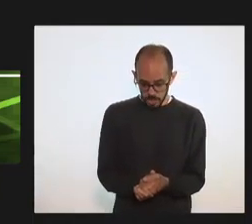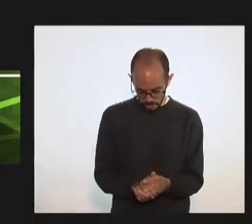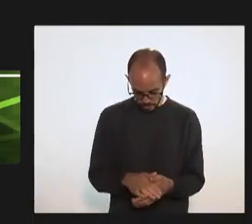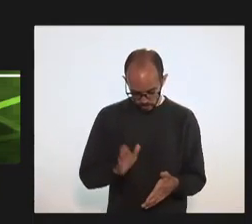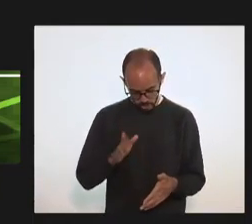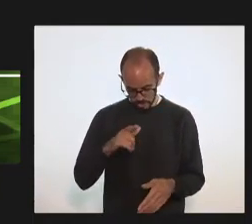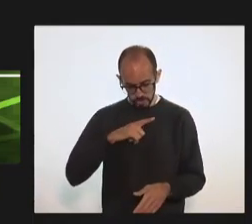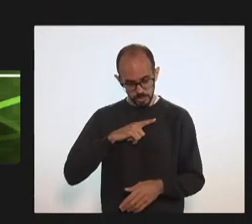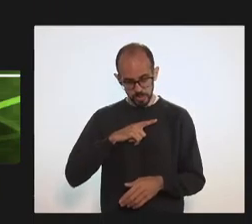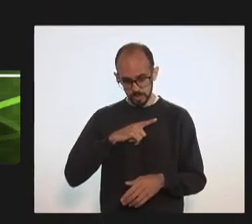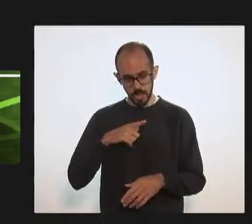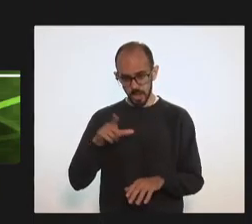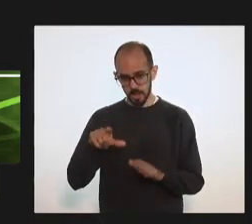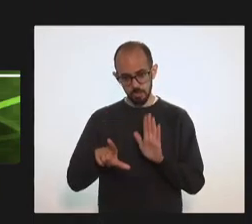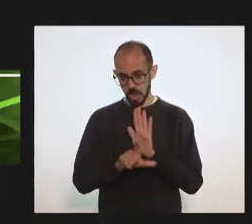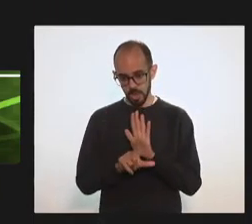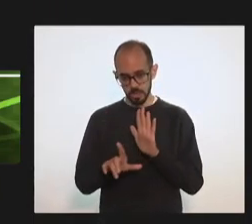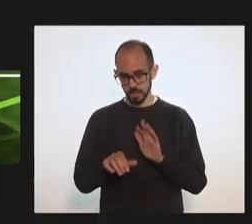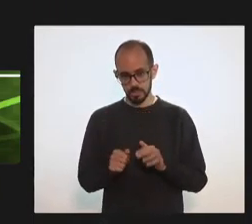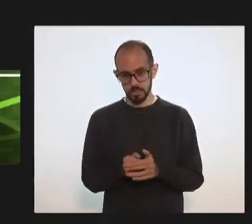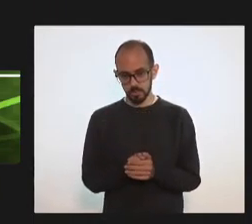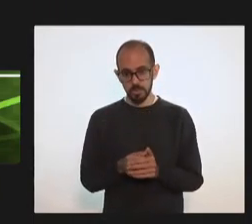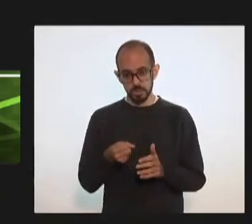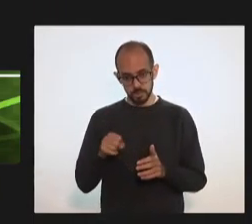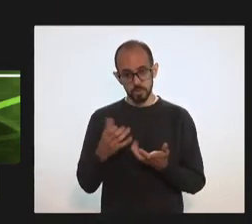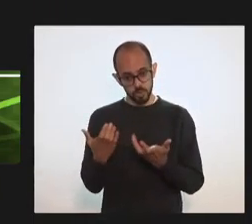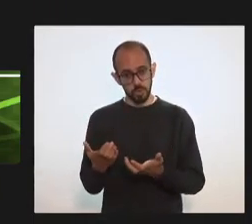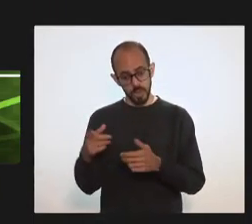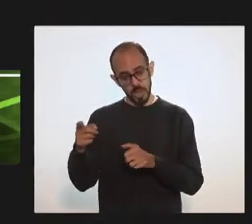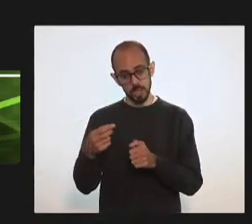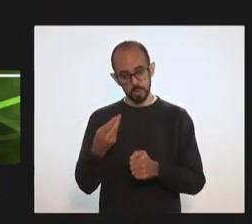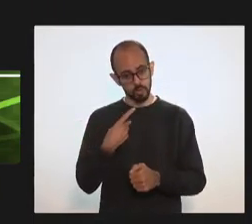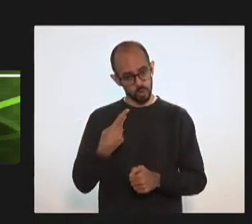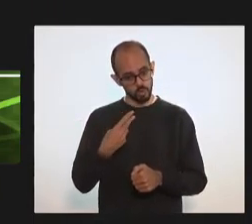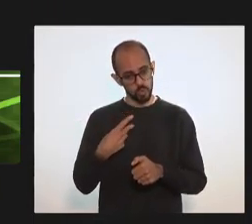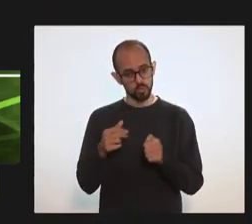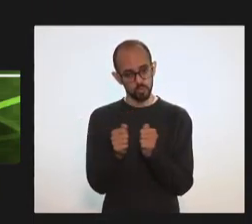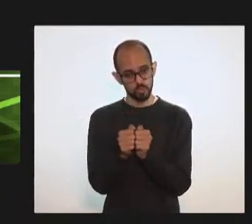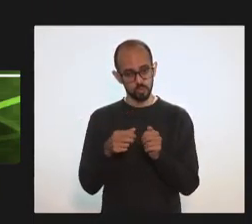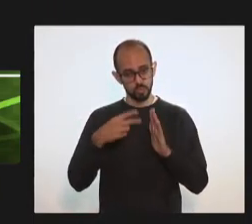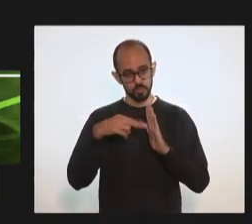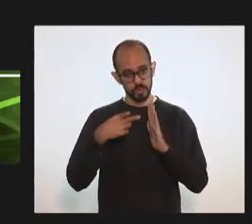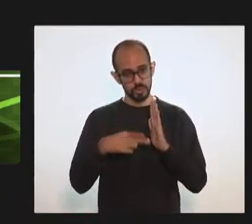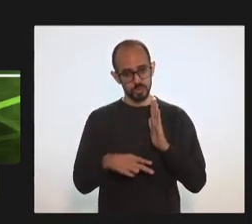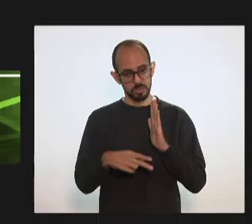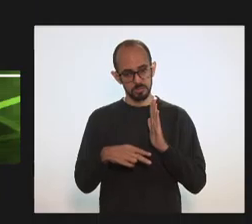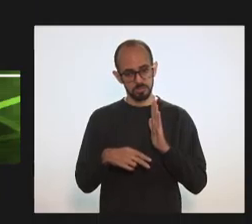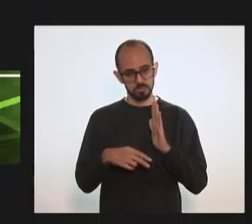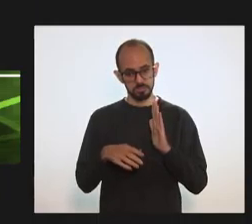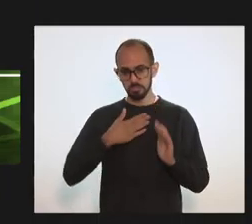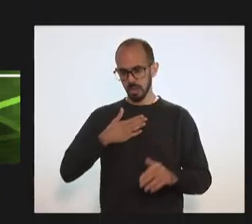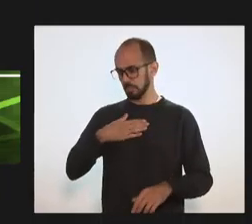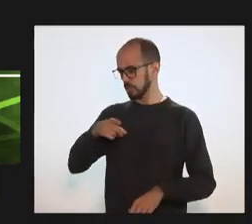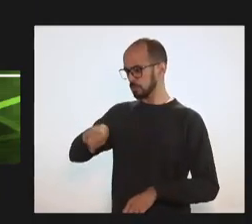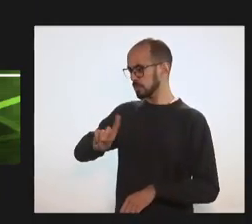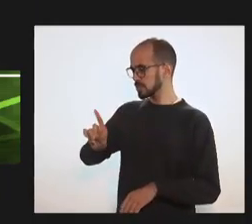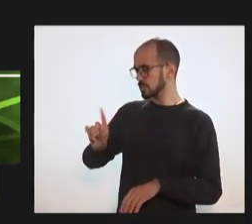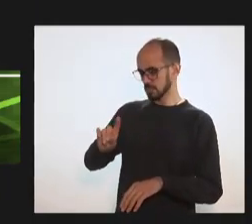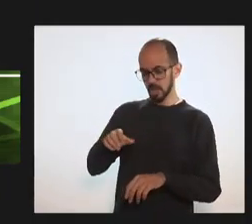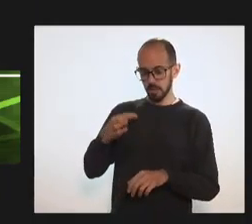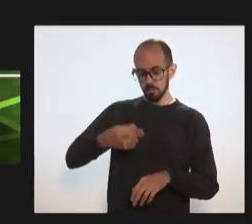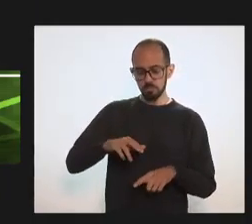isso. Exatamente por isso. Se quiser pedir vista conjunta... Senão a gente vai ter problema para colocar nas avenidas, nos prazos. Exatamente por isso. Já está autorizado em